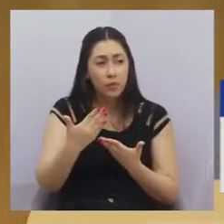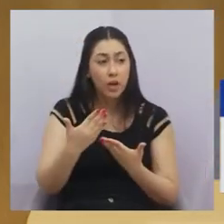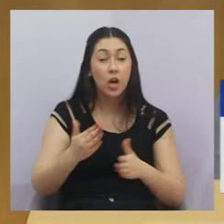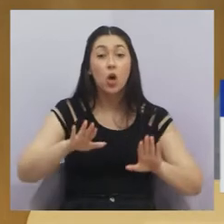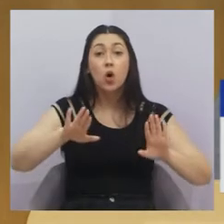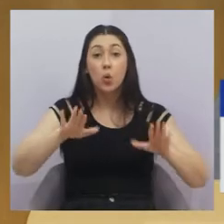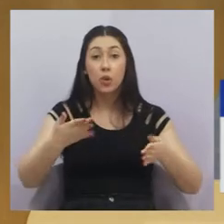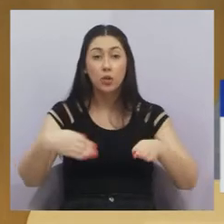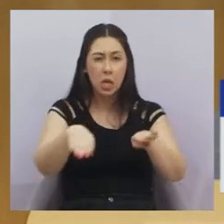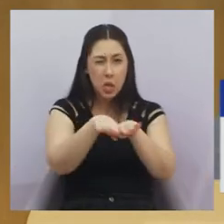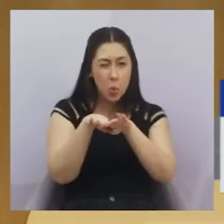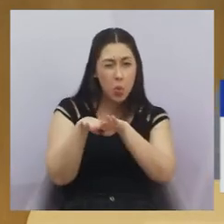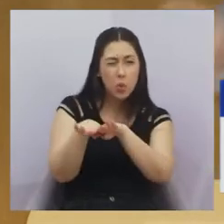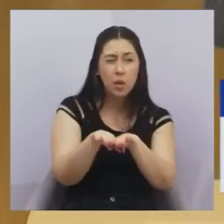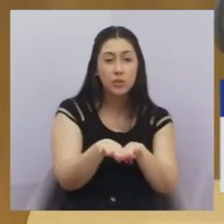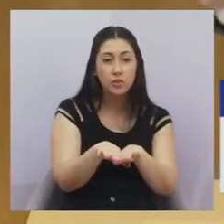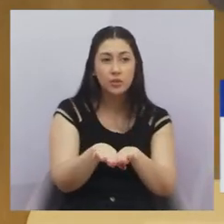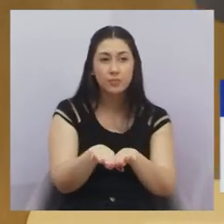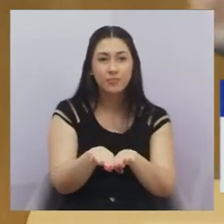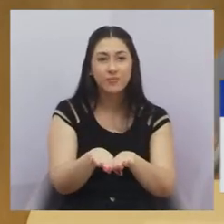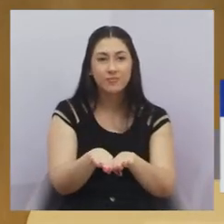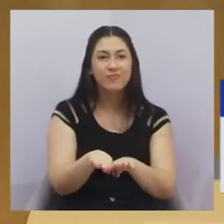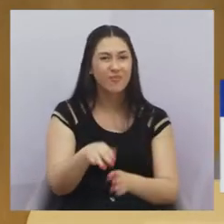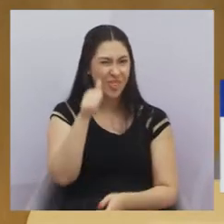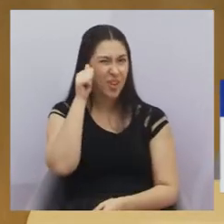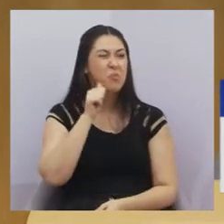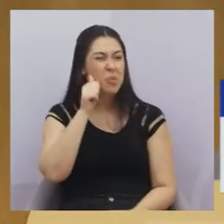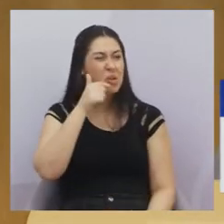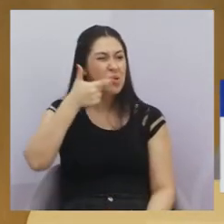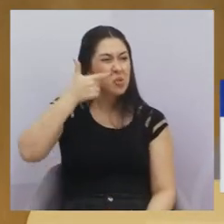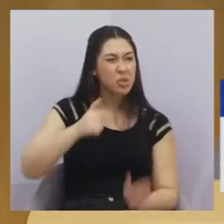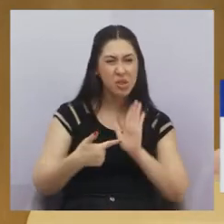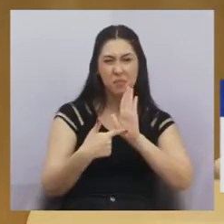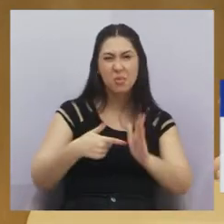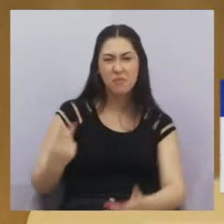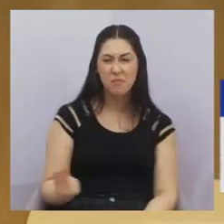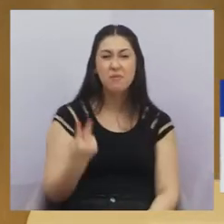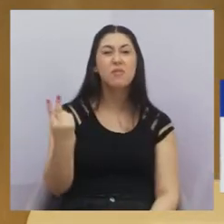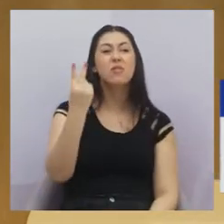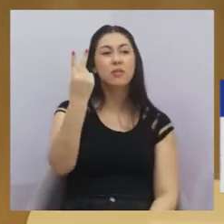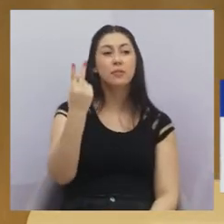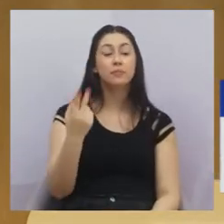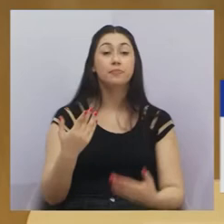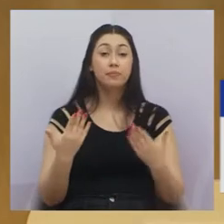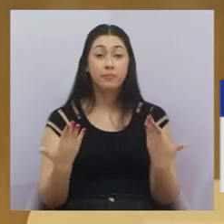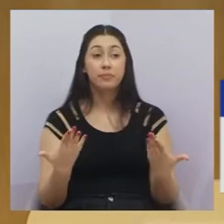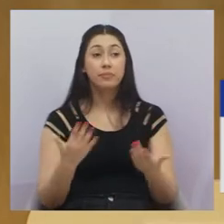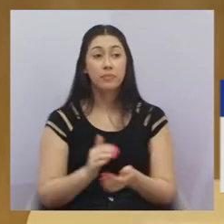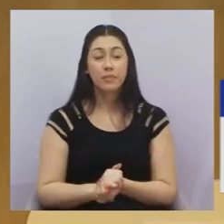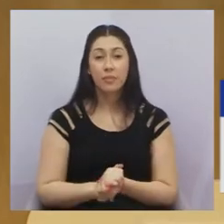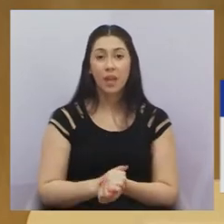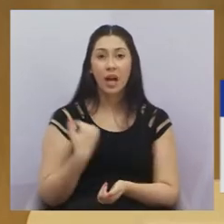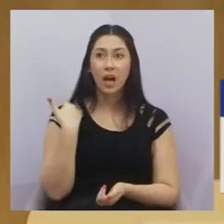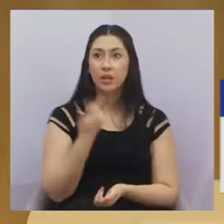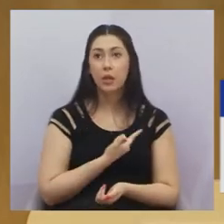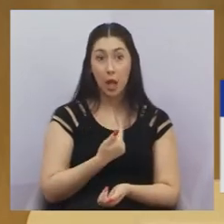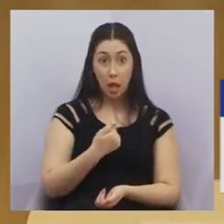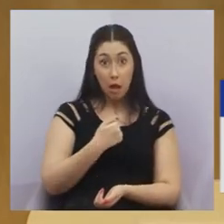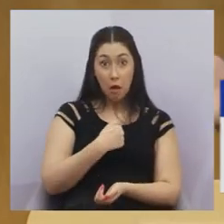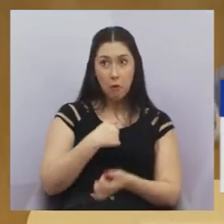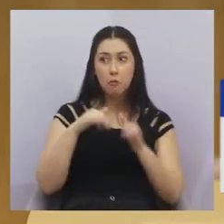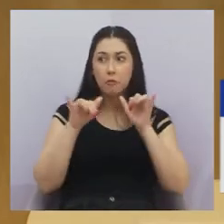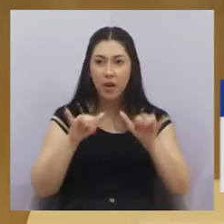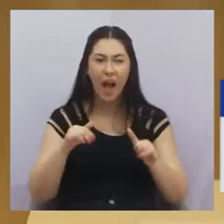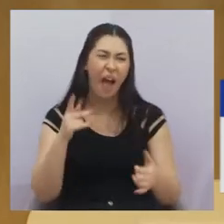de igualdade na disputa, as mulheres conseguem mostrar o seu valor. Então, nesse sentido, não há como eu